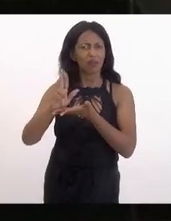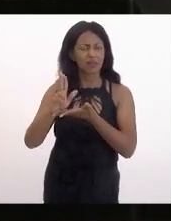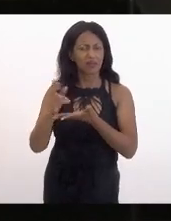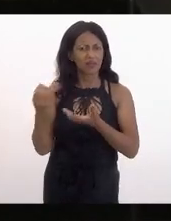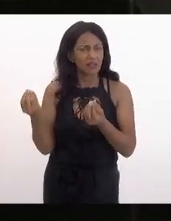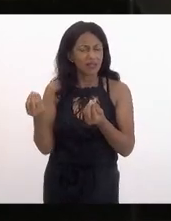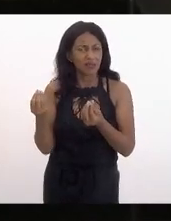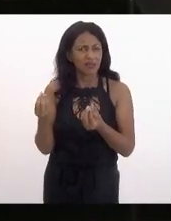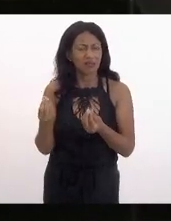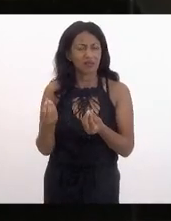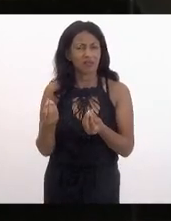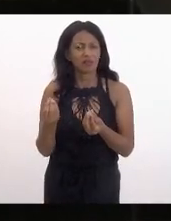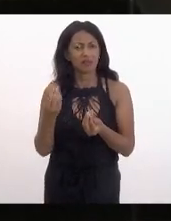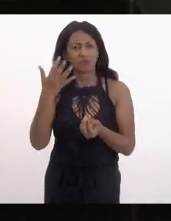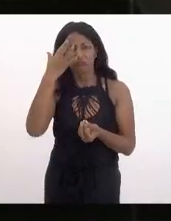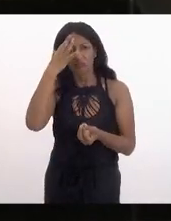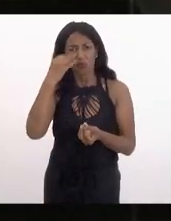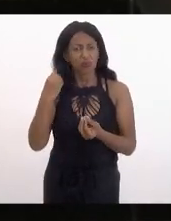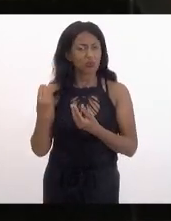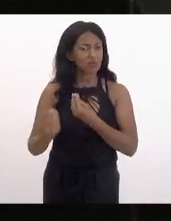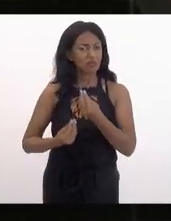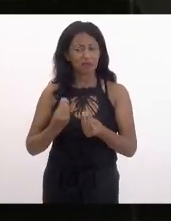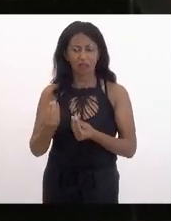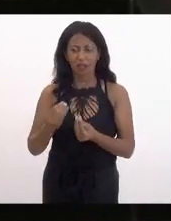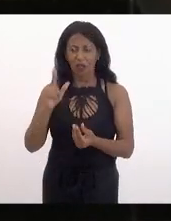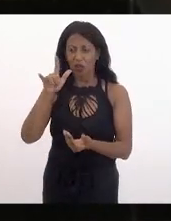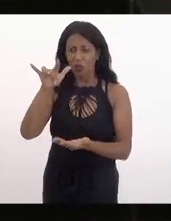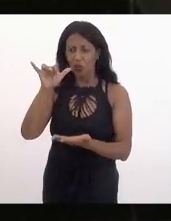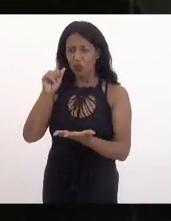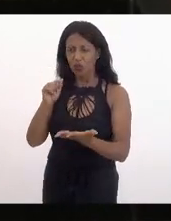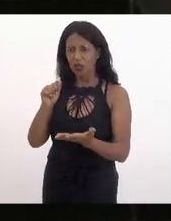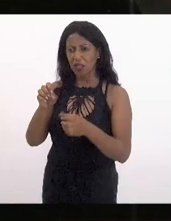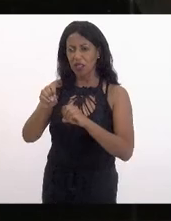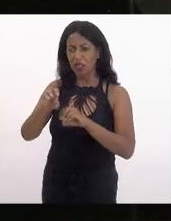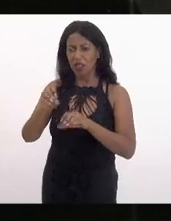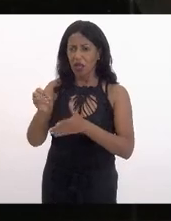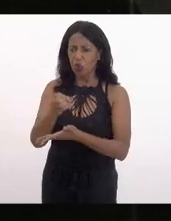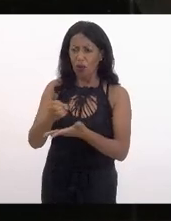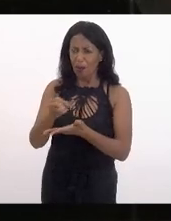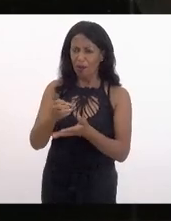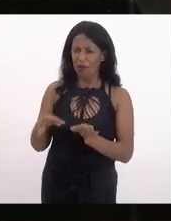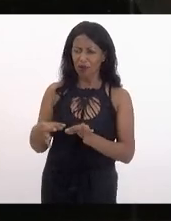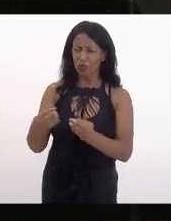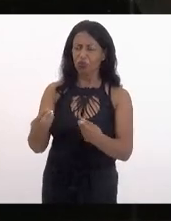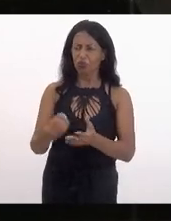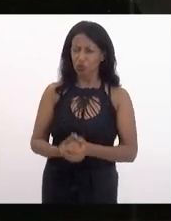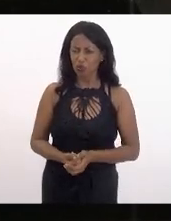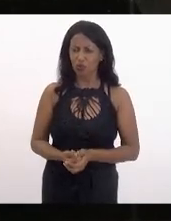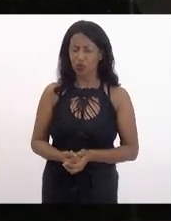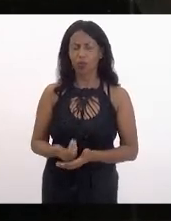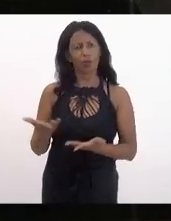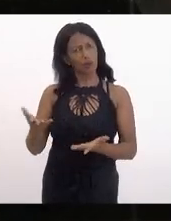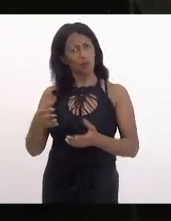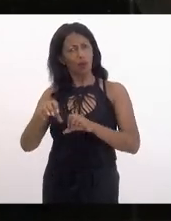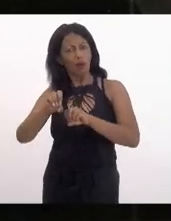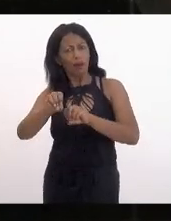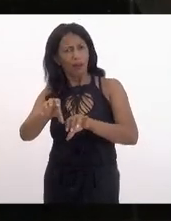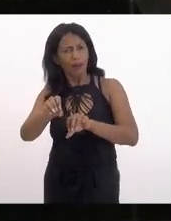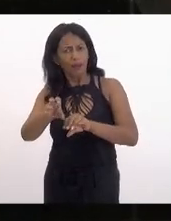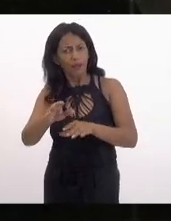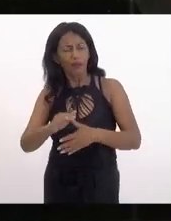entender isso eu senha e a educação não era a base de tudo não era através da